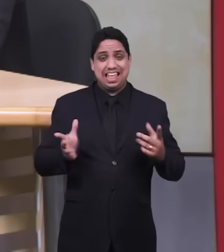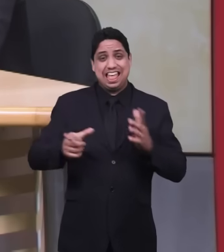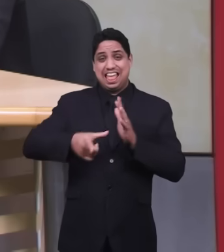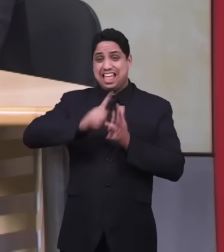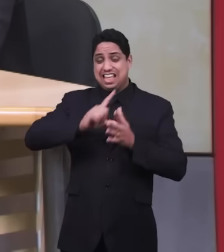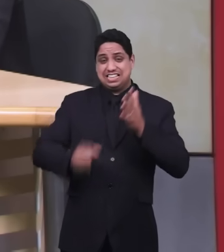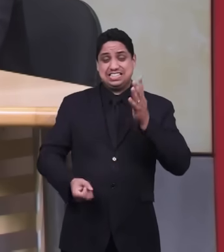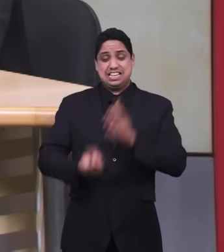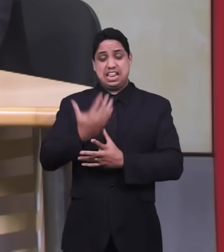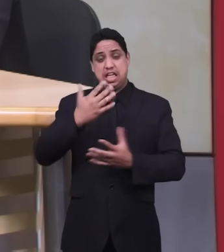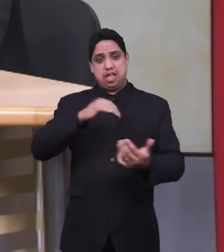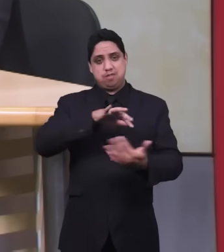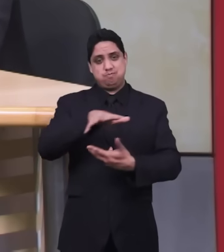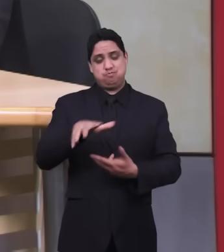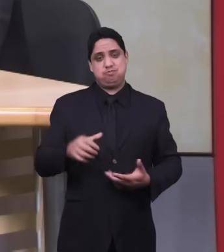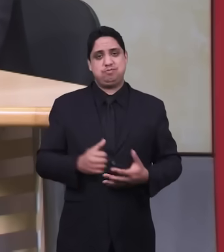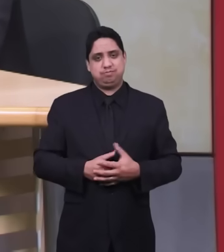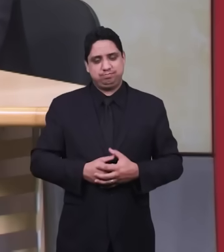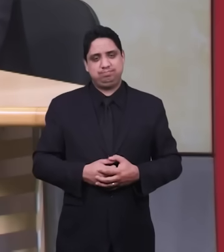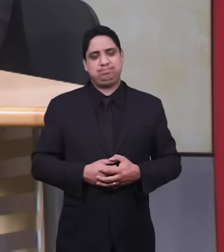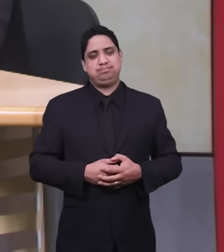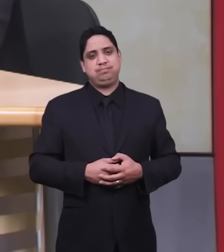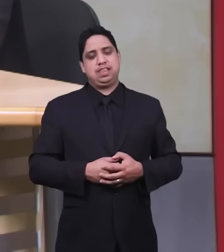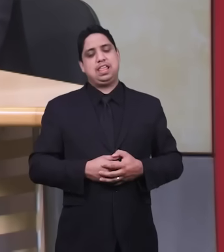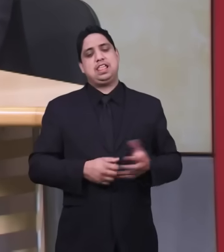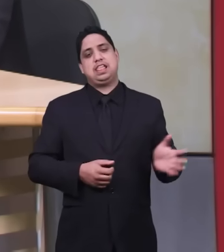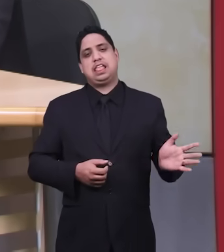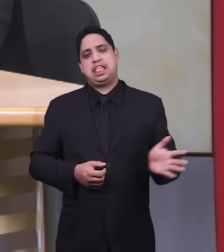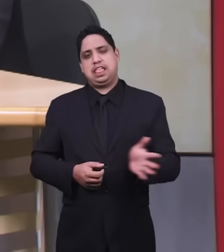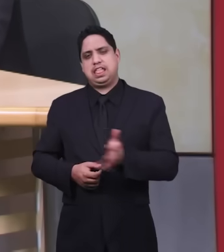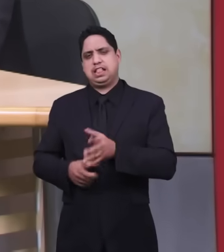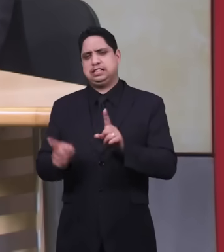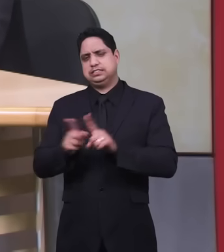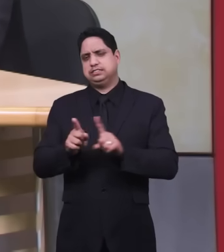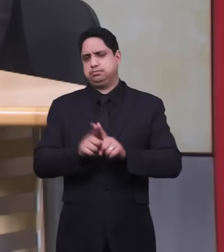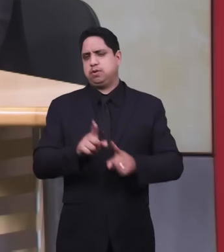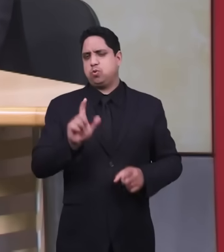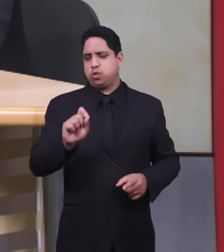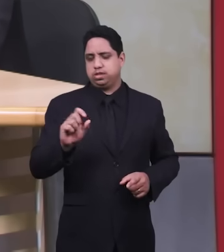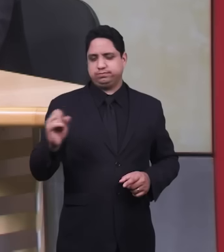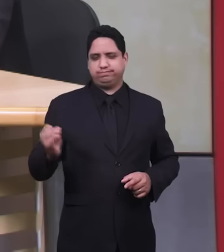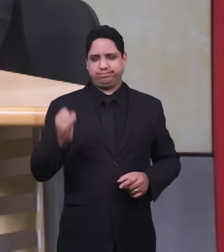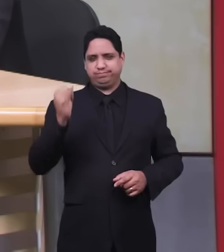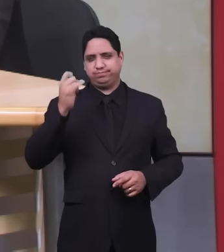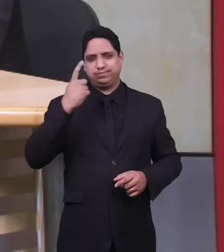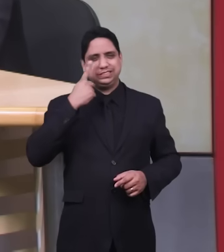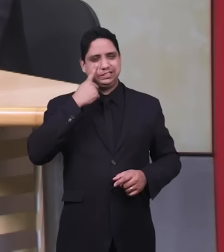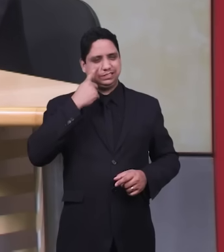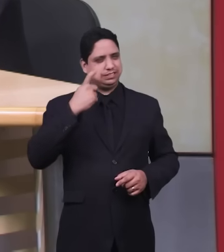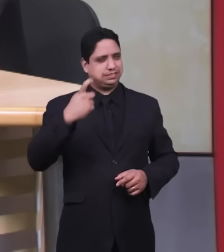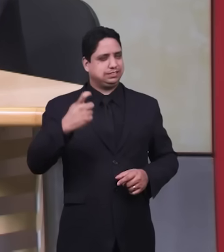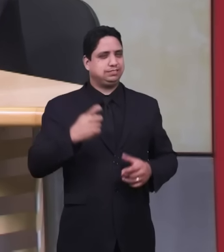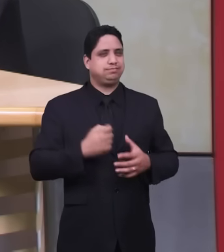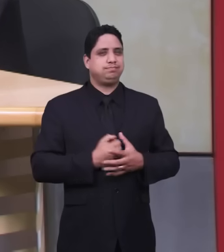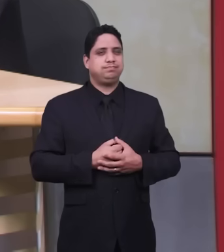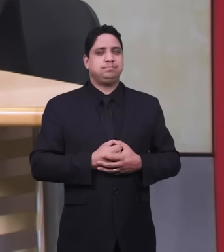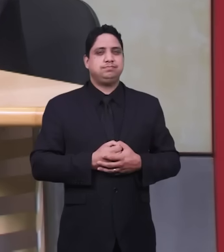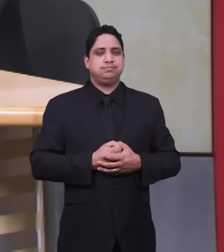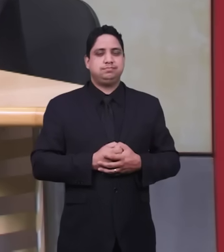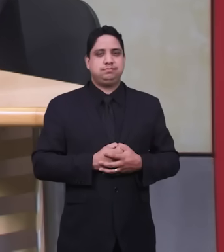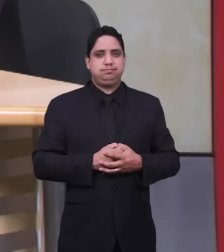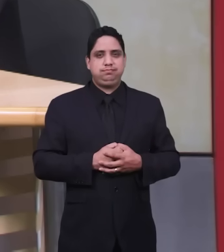que os irmãos estão assistindo, é muito interessante, nós, né,